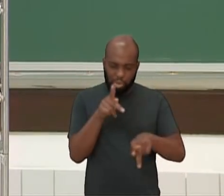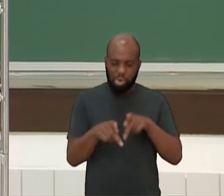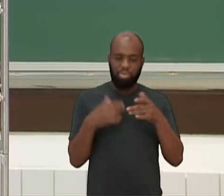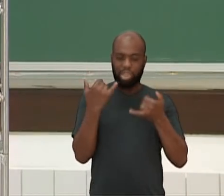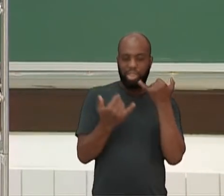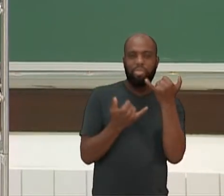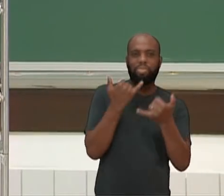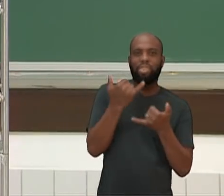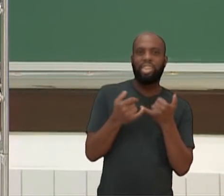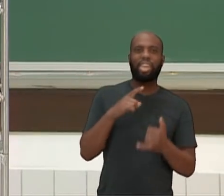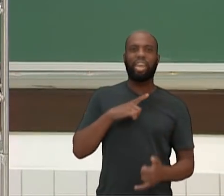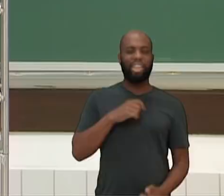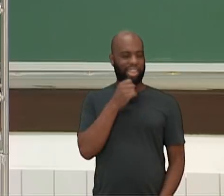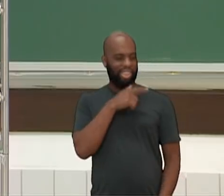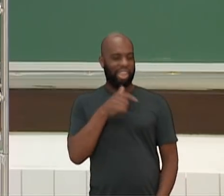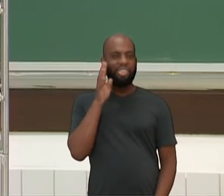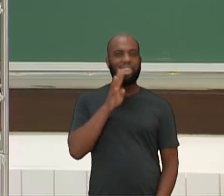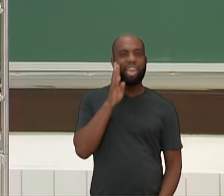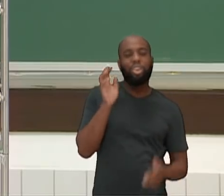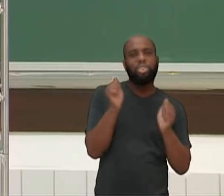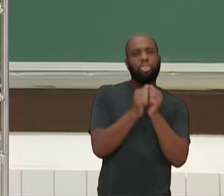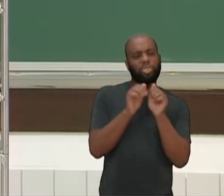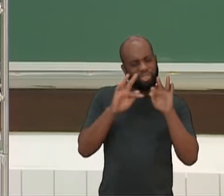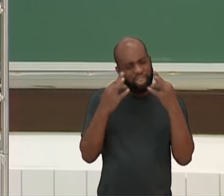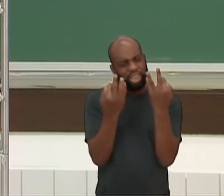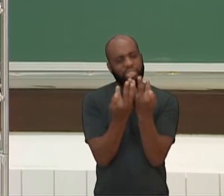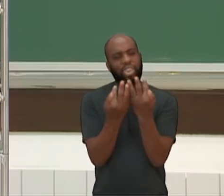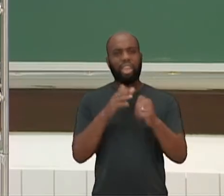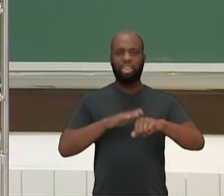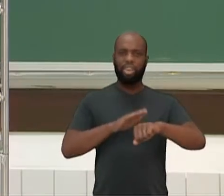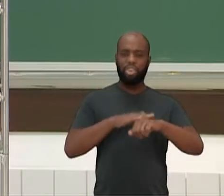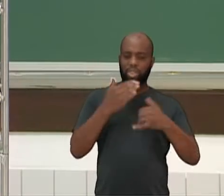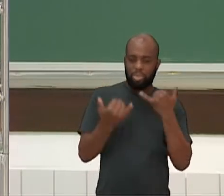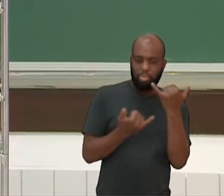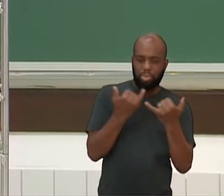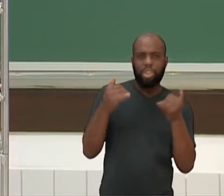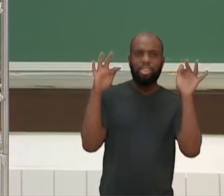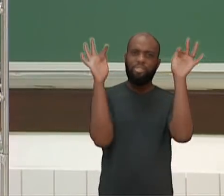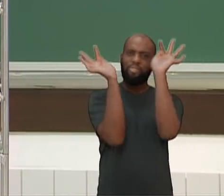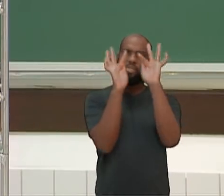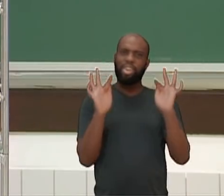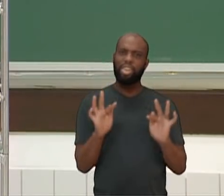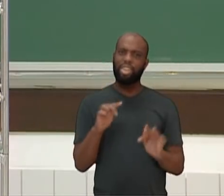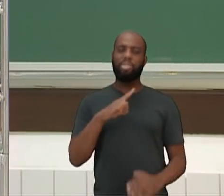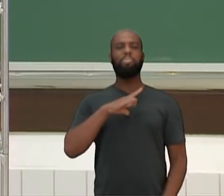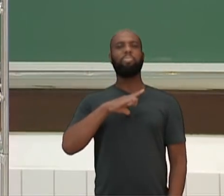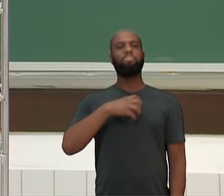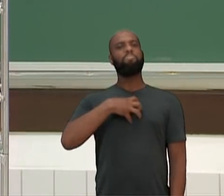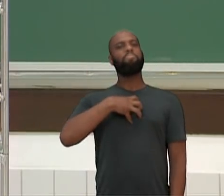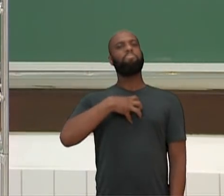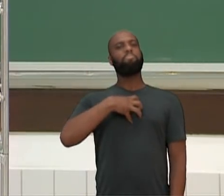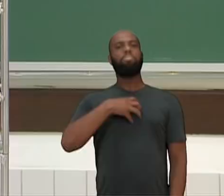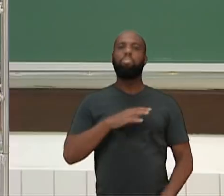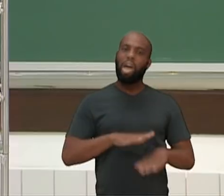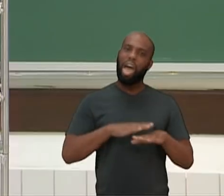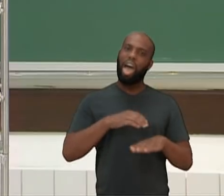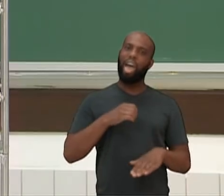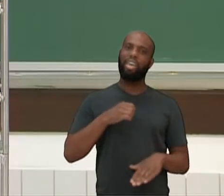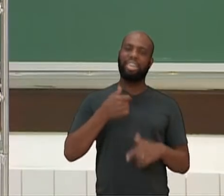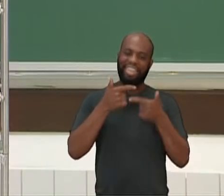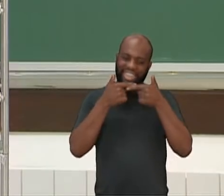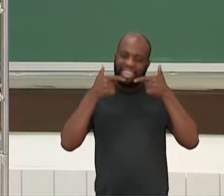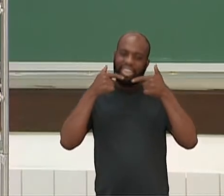se diverte, até mesmo com a família, né? A gente em casa. Quando a gente brinca, a gente é muito mais feliz, a gente dá muito mais risada, tem muito mais história para